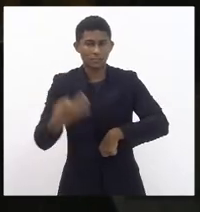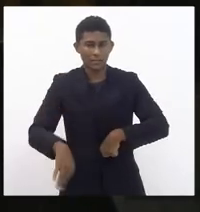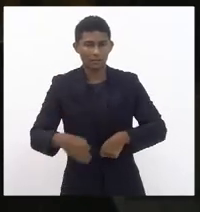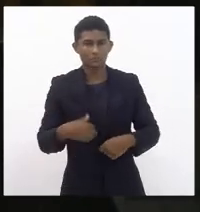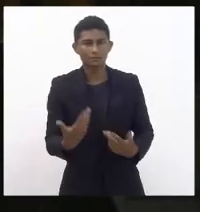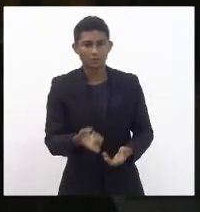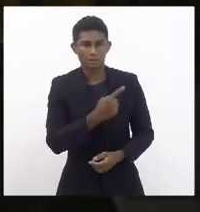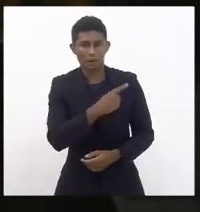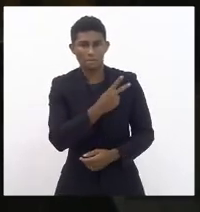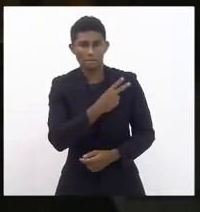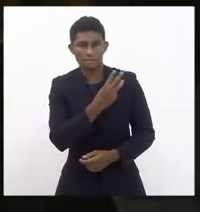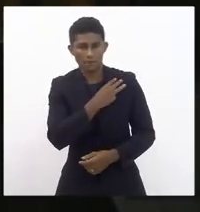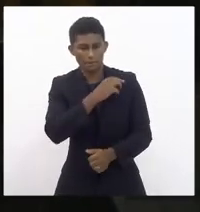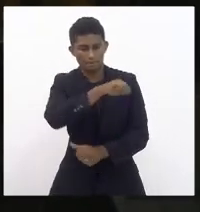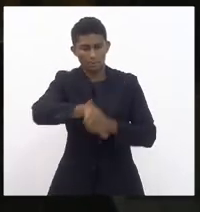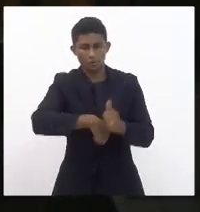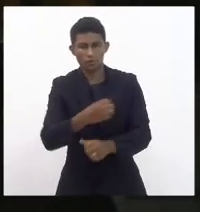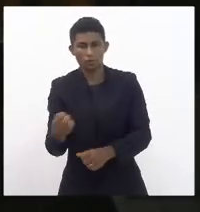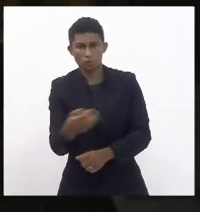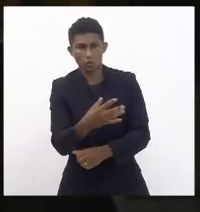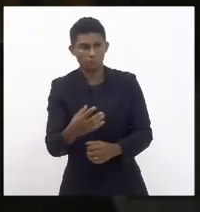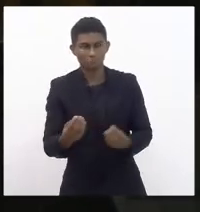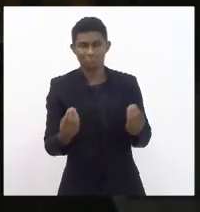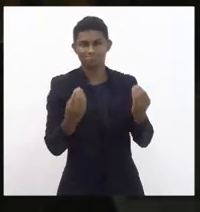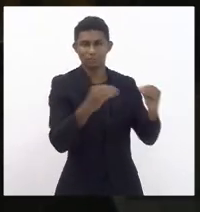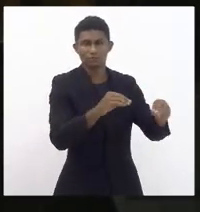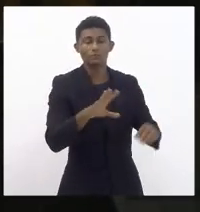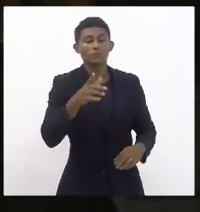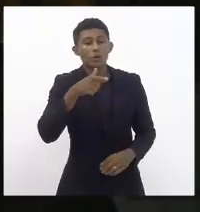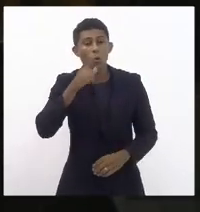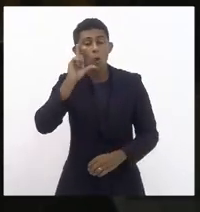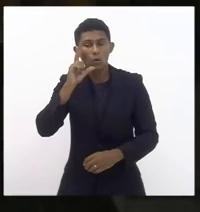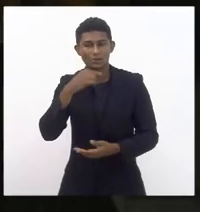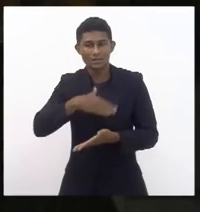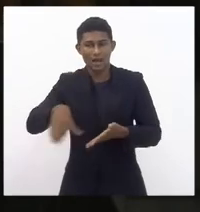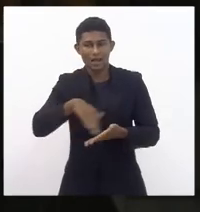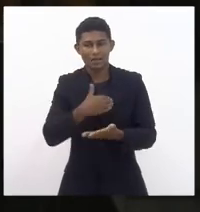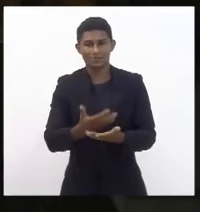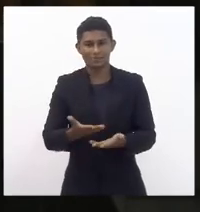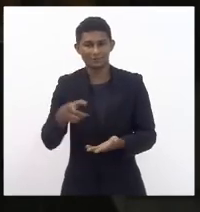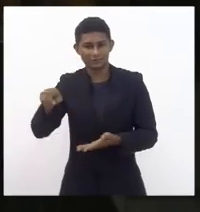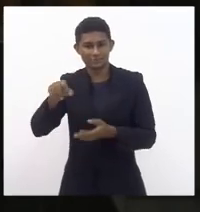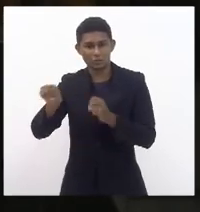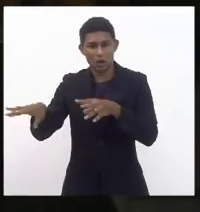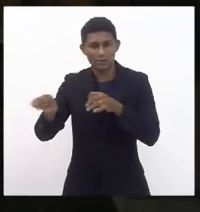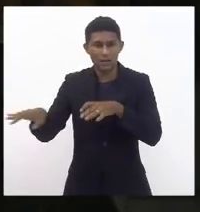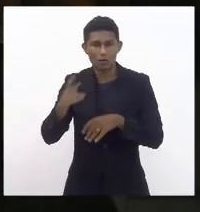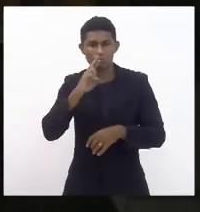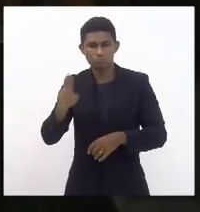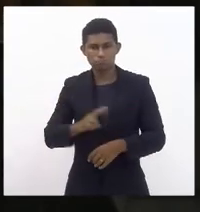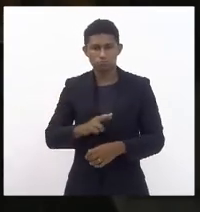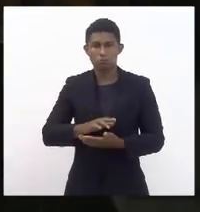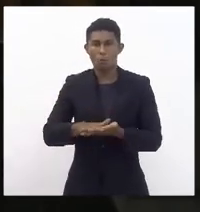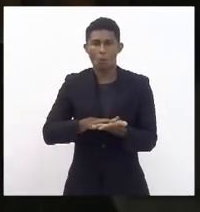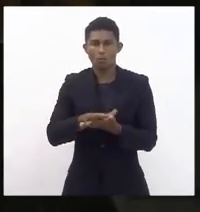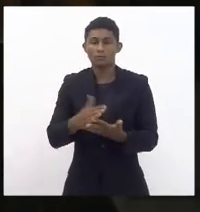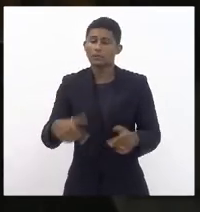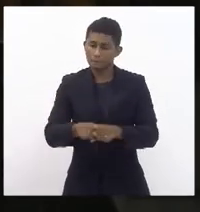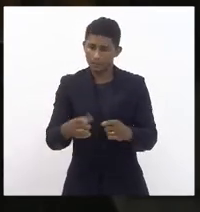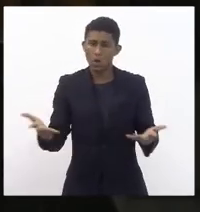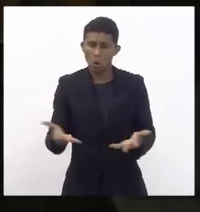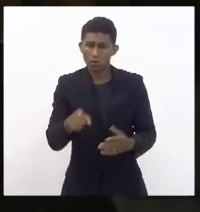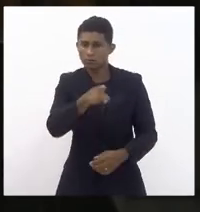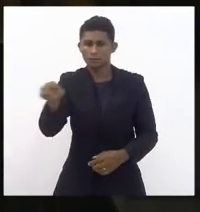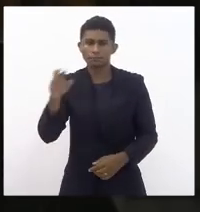dessa mudança na rede ontem a secretaria de educação nos deu retorno hoje segue sem nos dá retorno